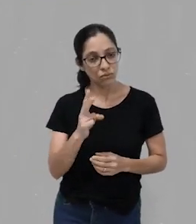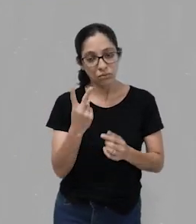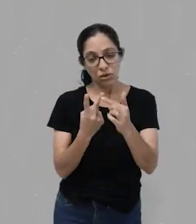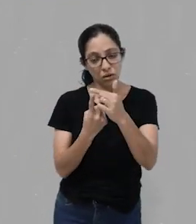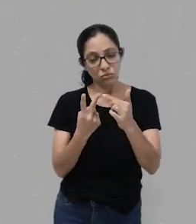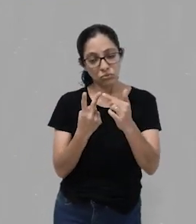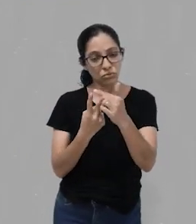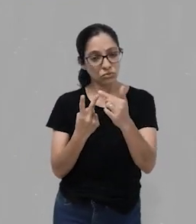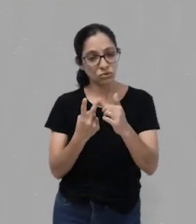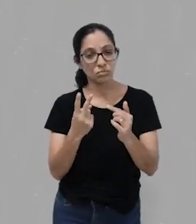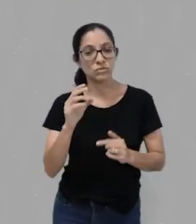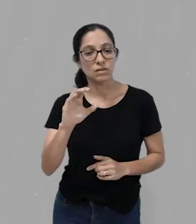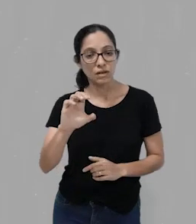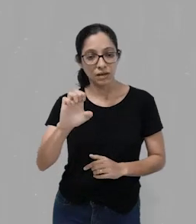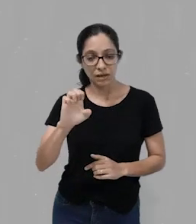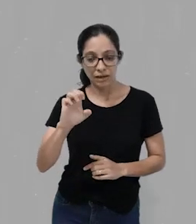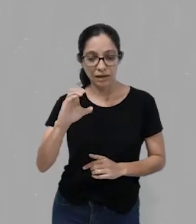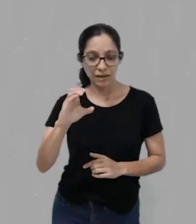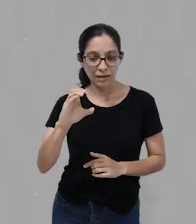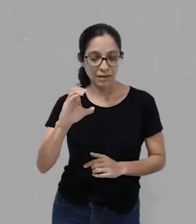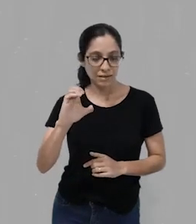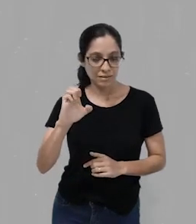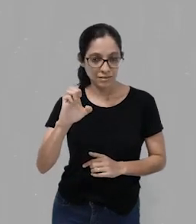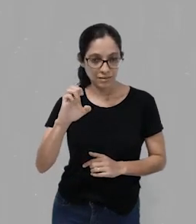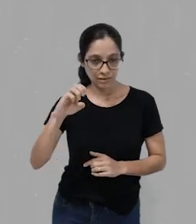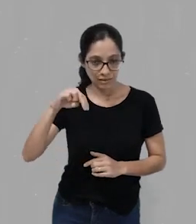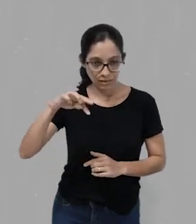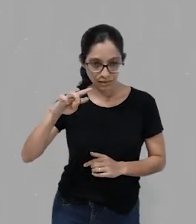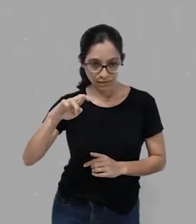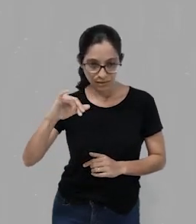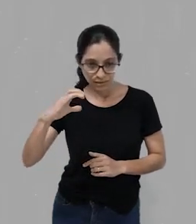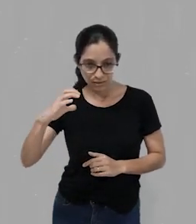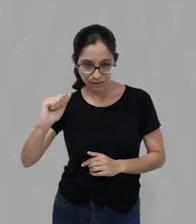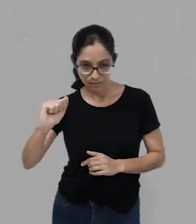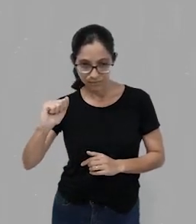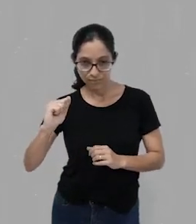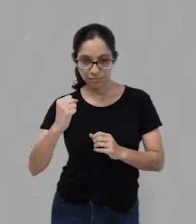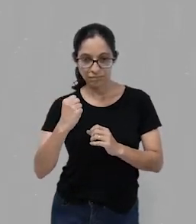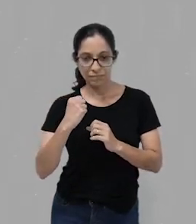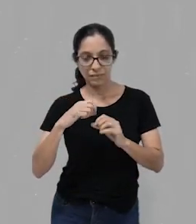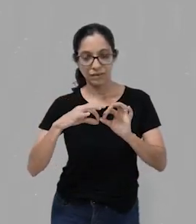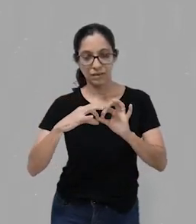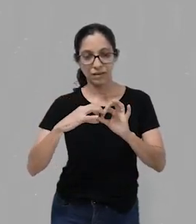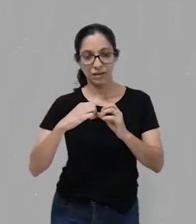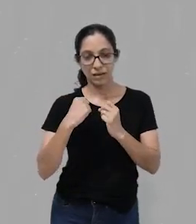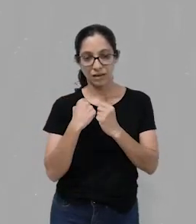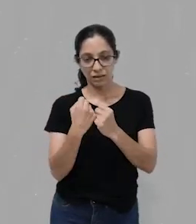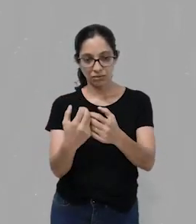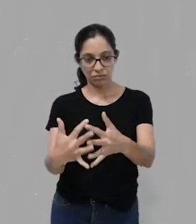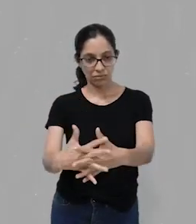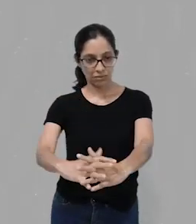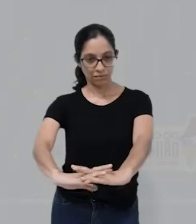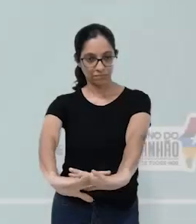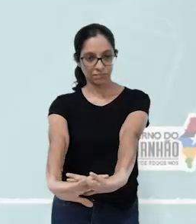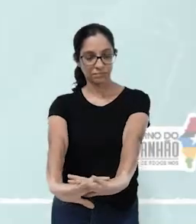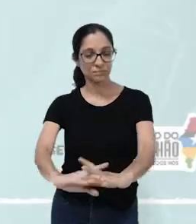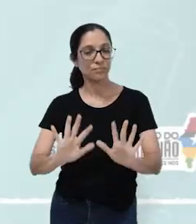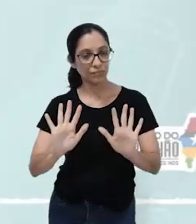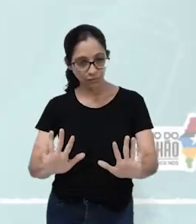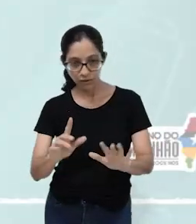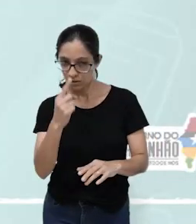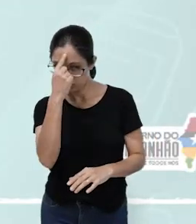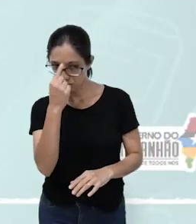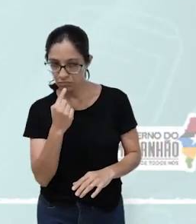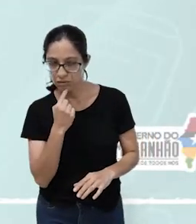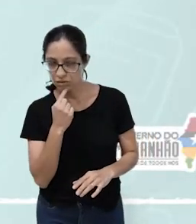certo? Concêntrica contraiu, excêntrica o quê? Alongou. Essas são as duas formas. Tá aqui, ó, coloquei a